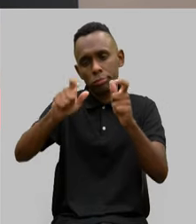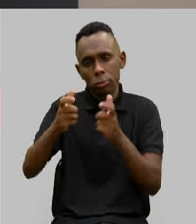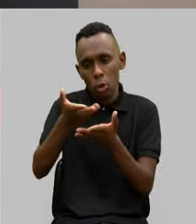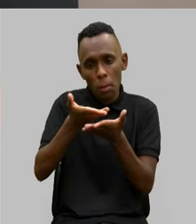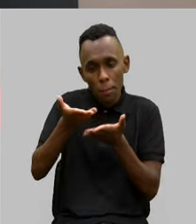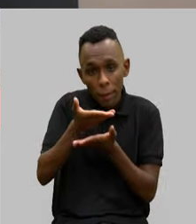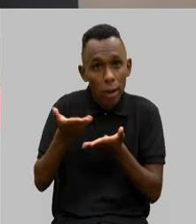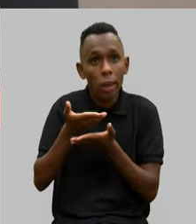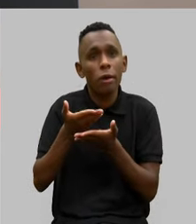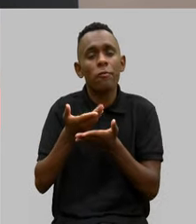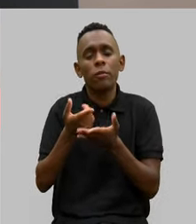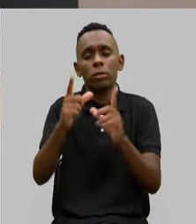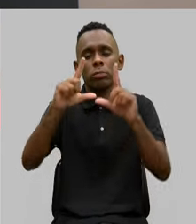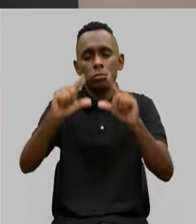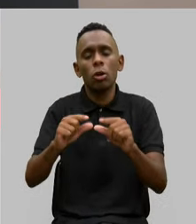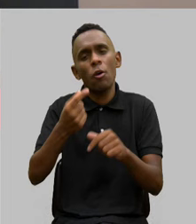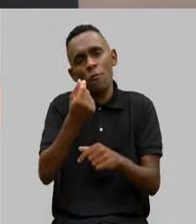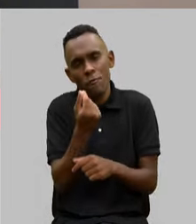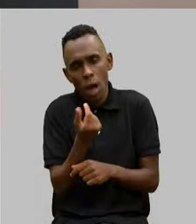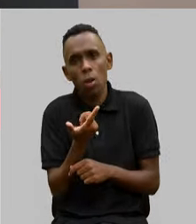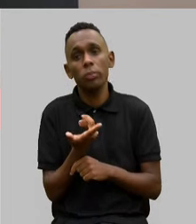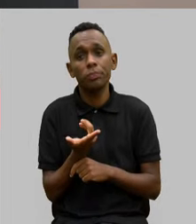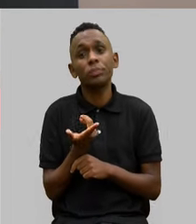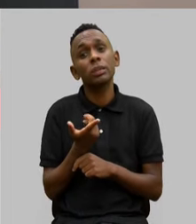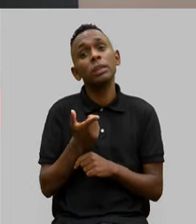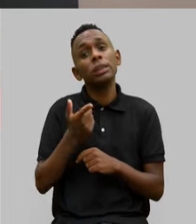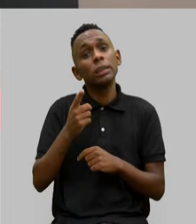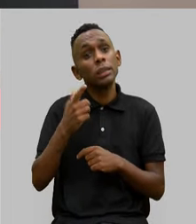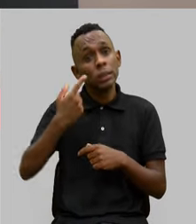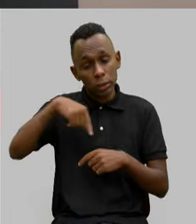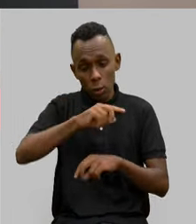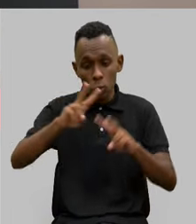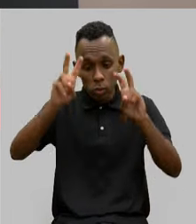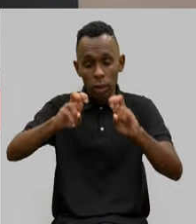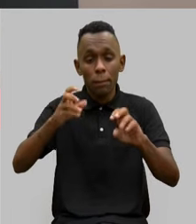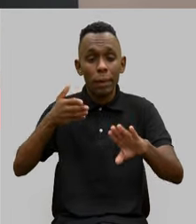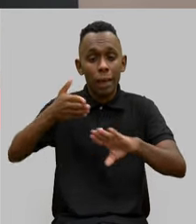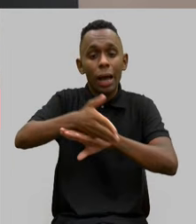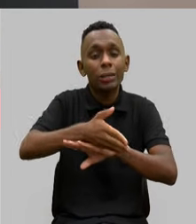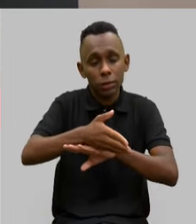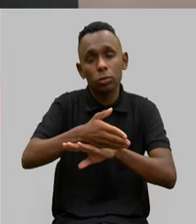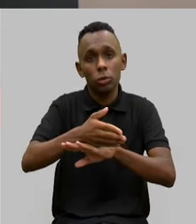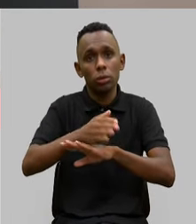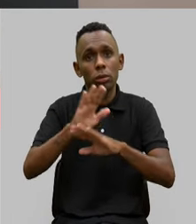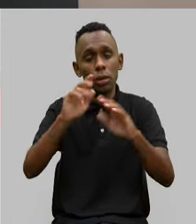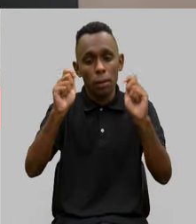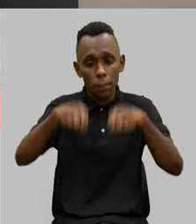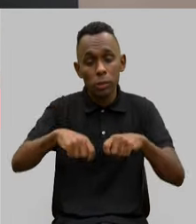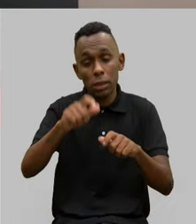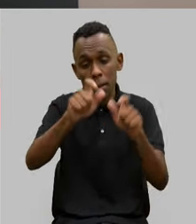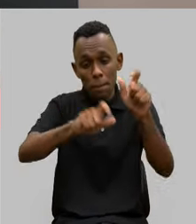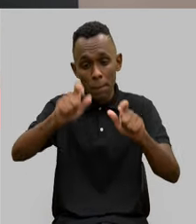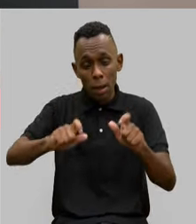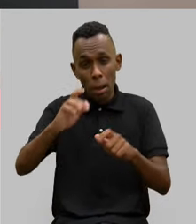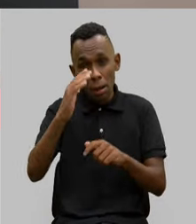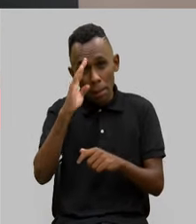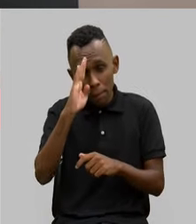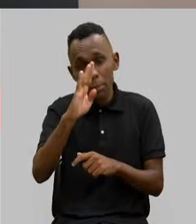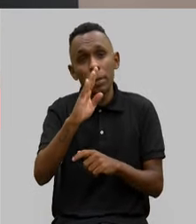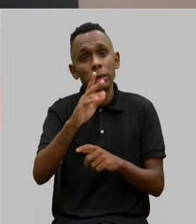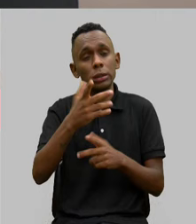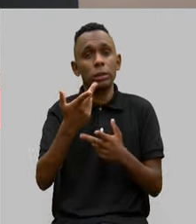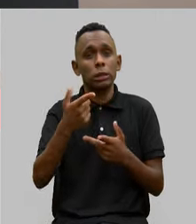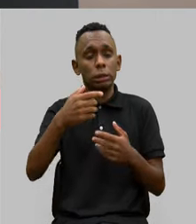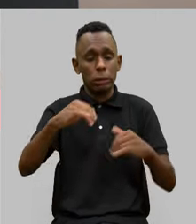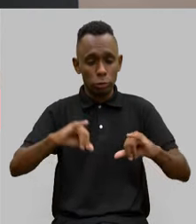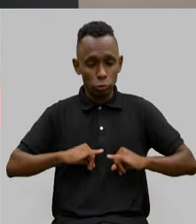mais acessível então a gente tá tratando aqui de acesso né Principalmente paraas pessoas que mais sofreram em